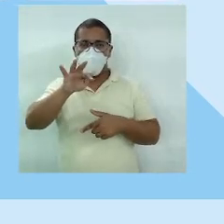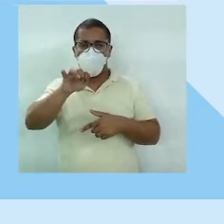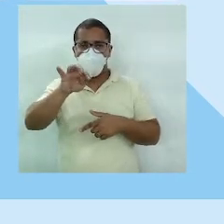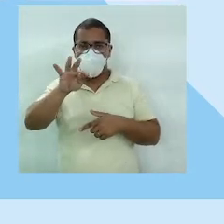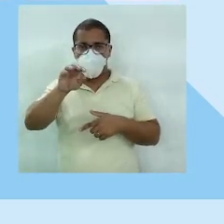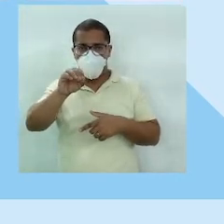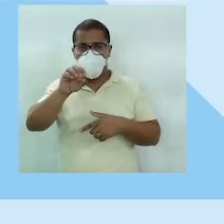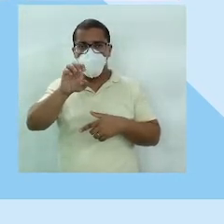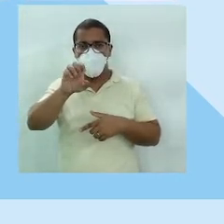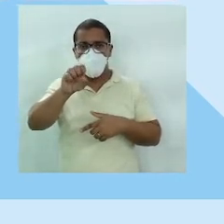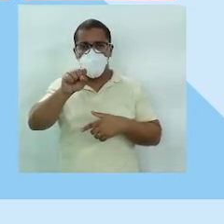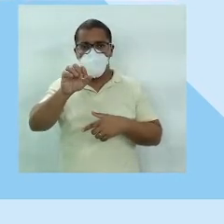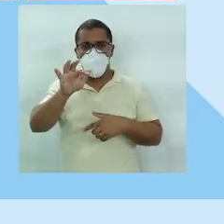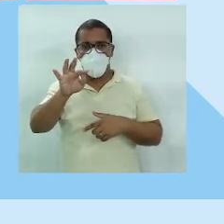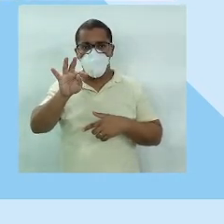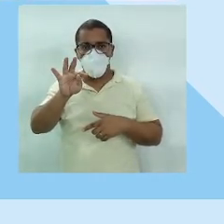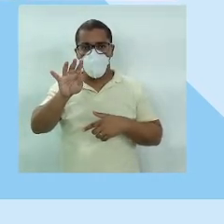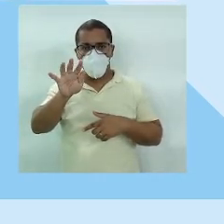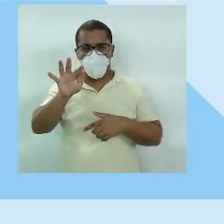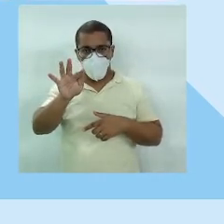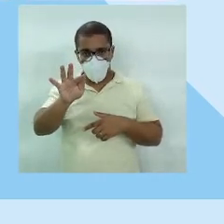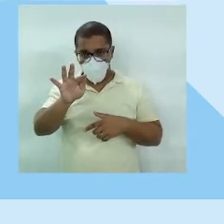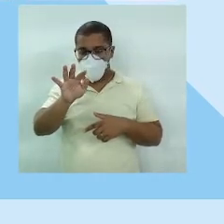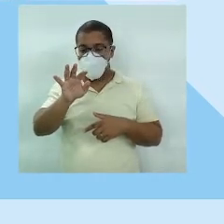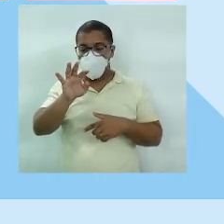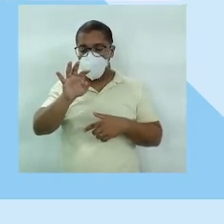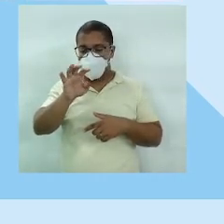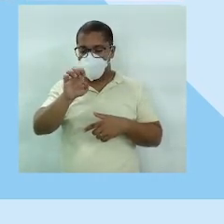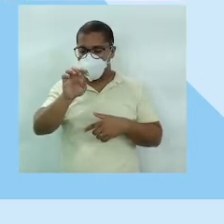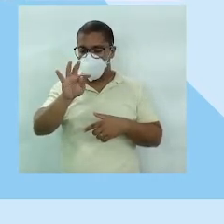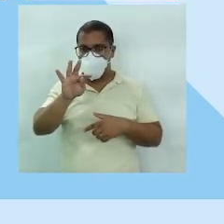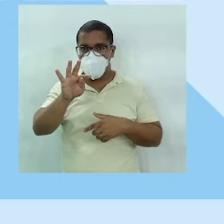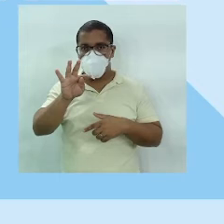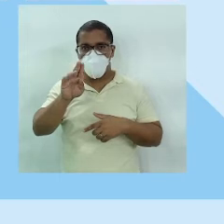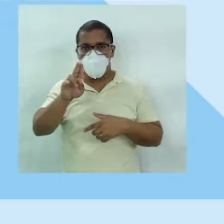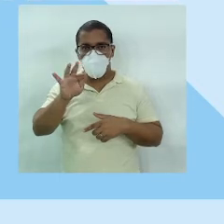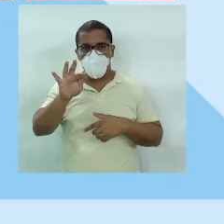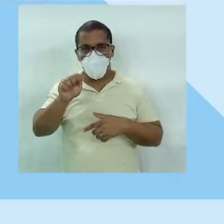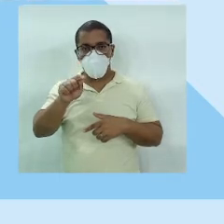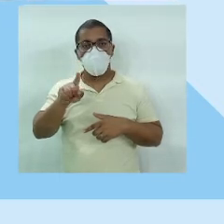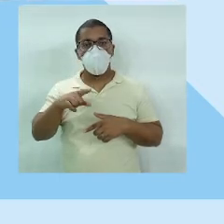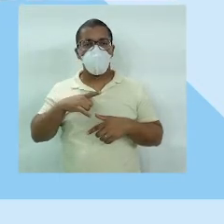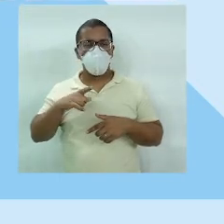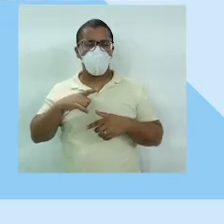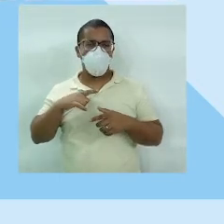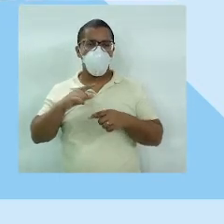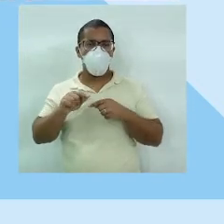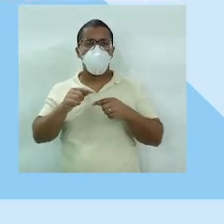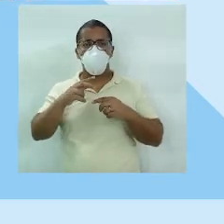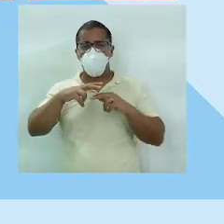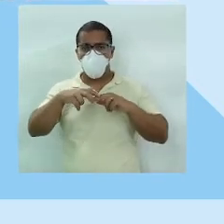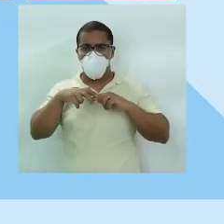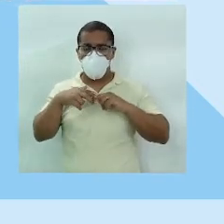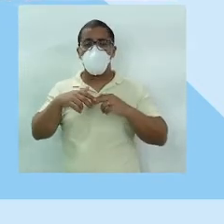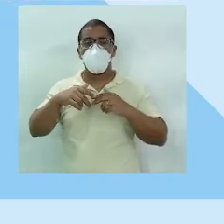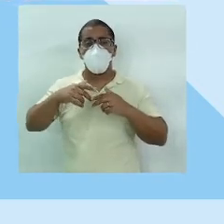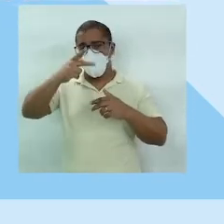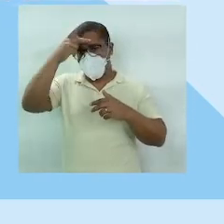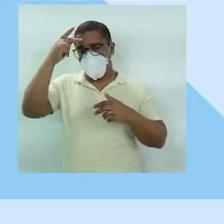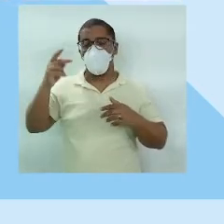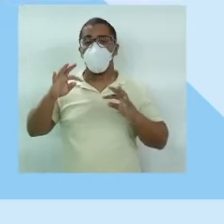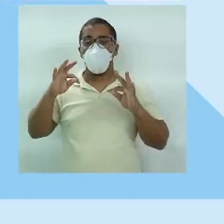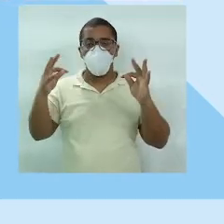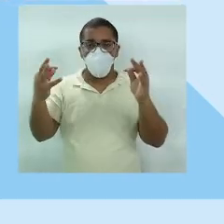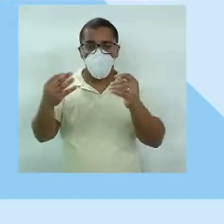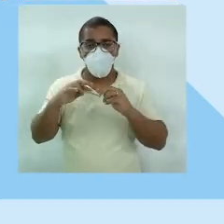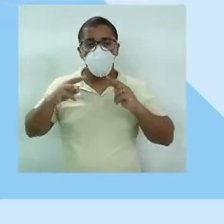naturais, ou fenômeno natural, que é potencializado pelas ações humanas, pelas atividades humanas,